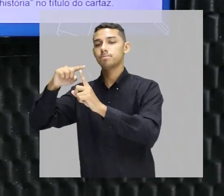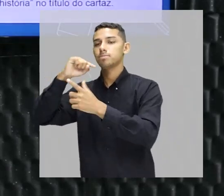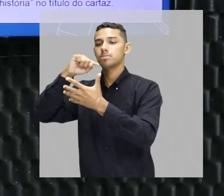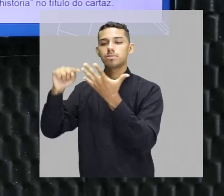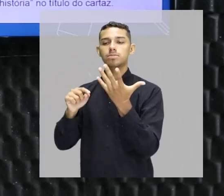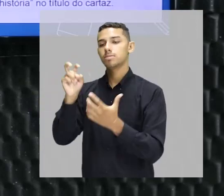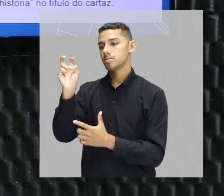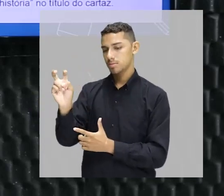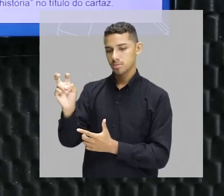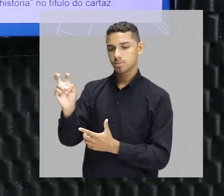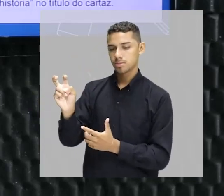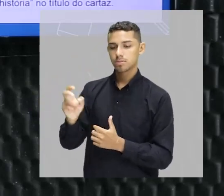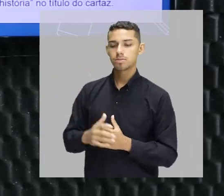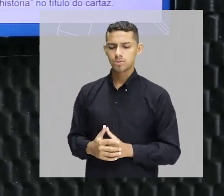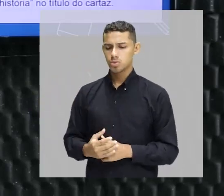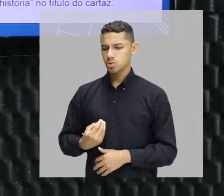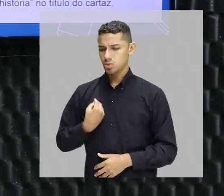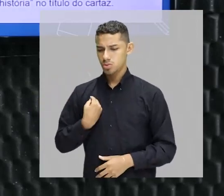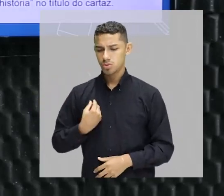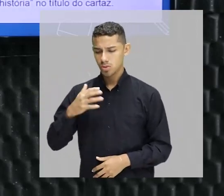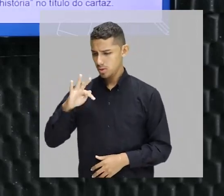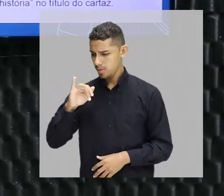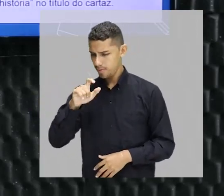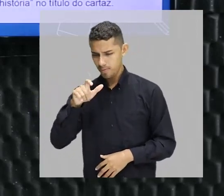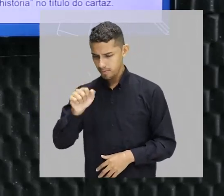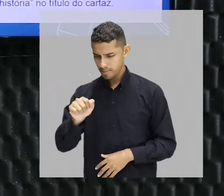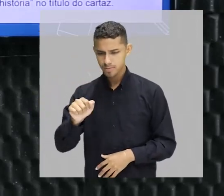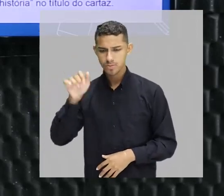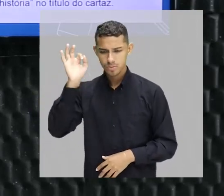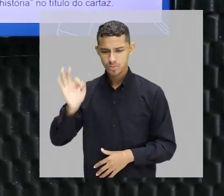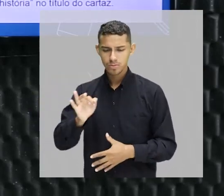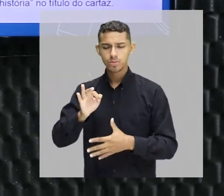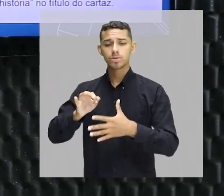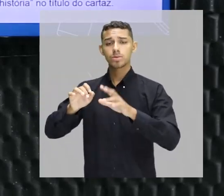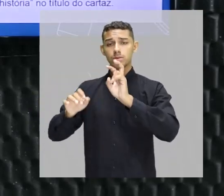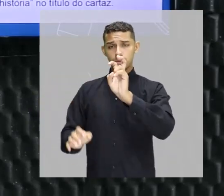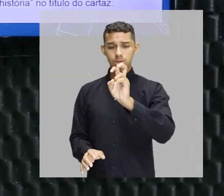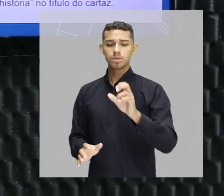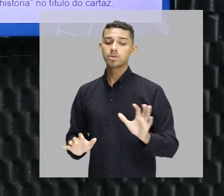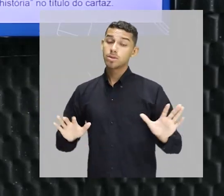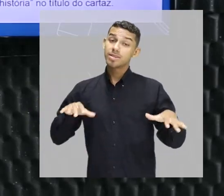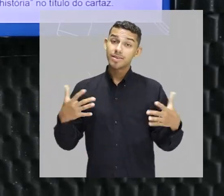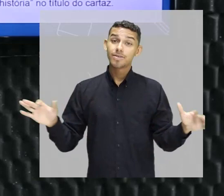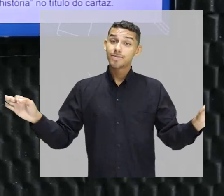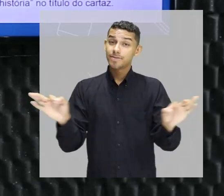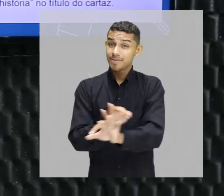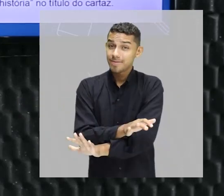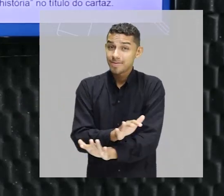tipologias textuais são características fixas, né? São tipologias fixas. Então